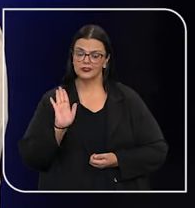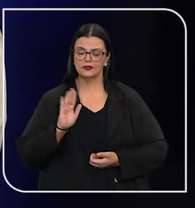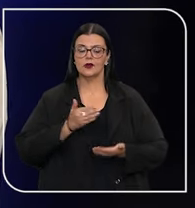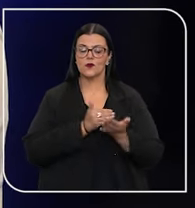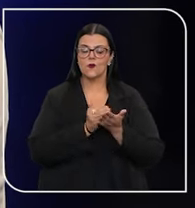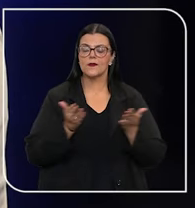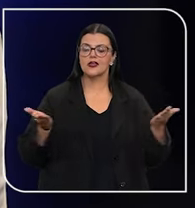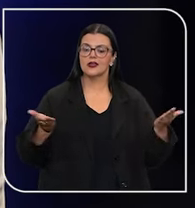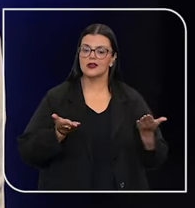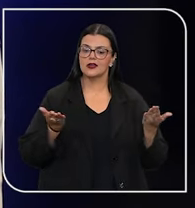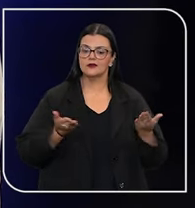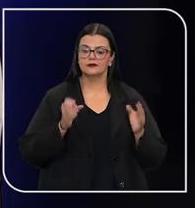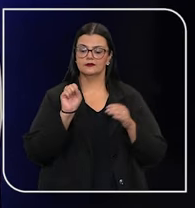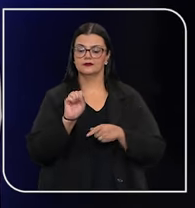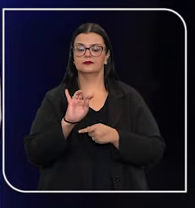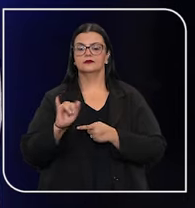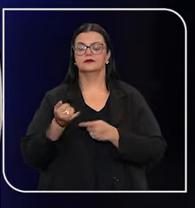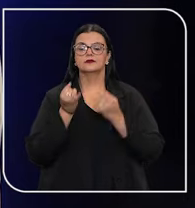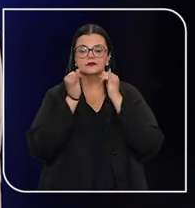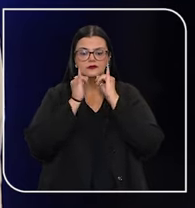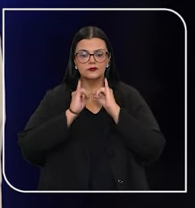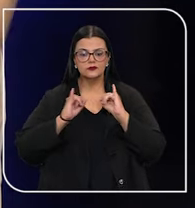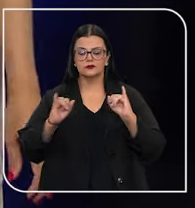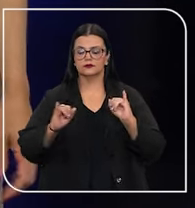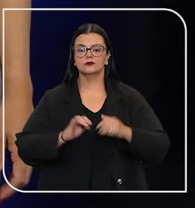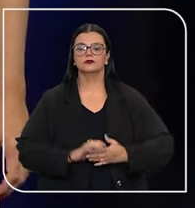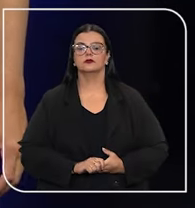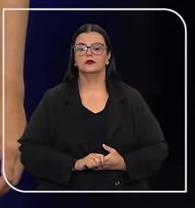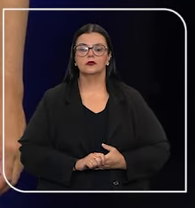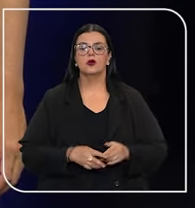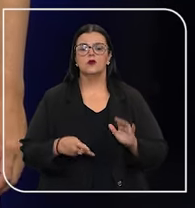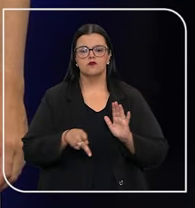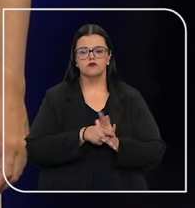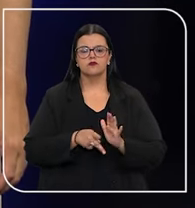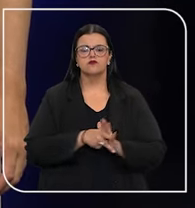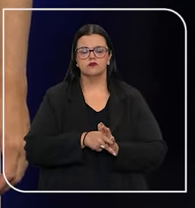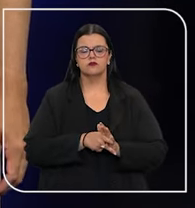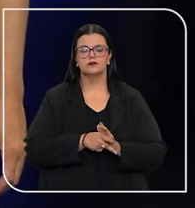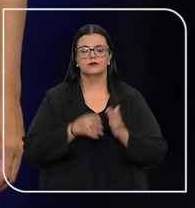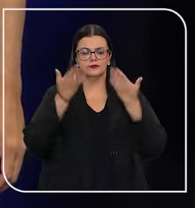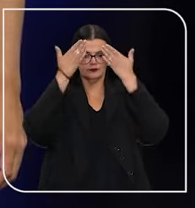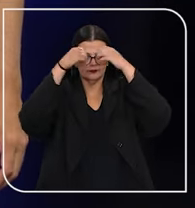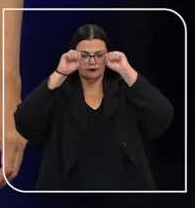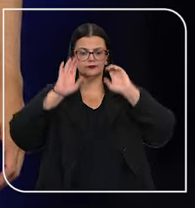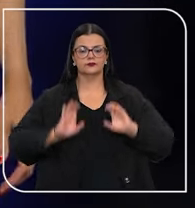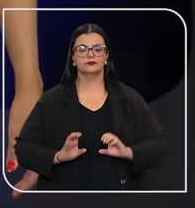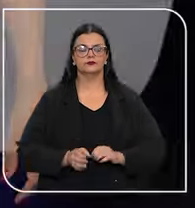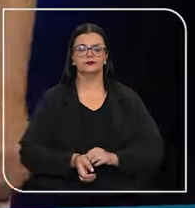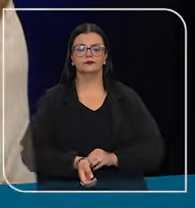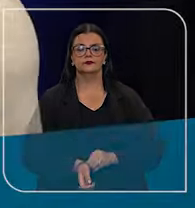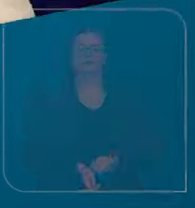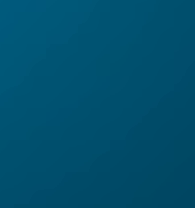Olá começa agora o STJ notícias o programa semanal do tribunal da